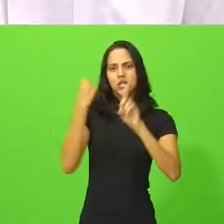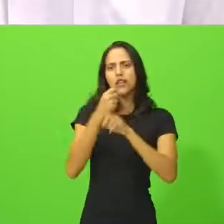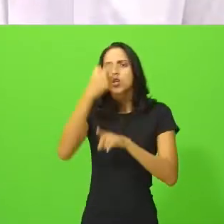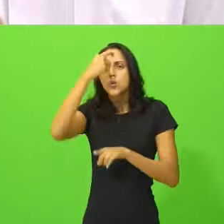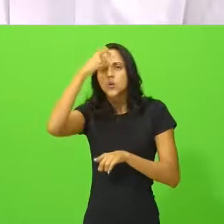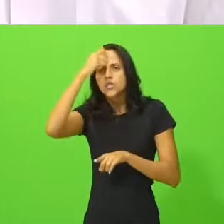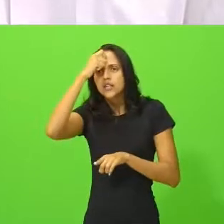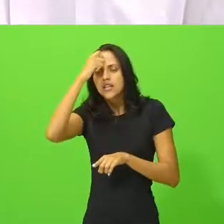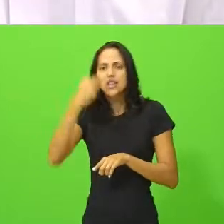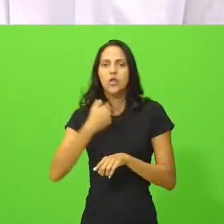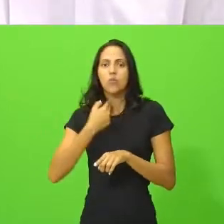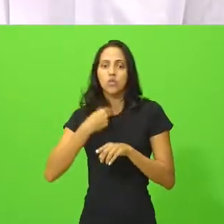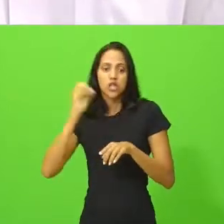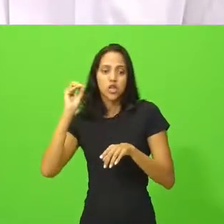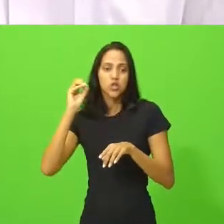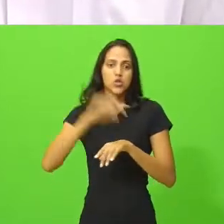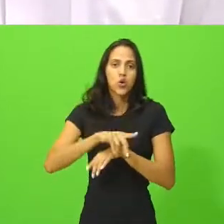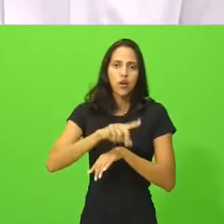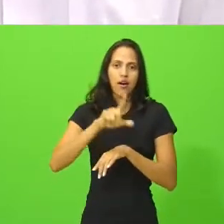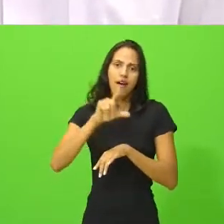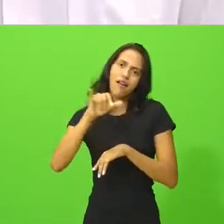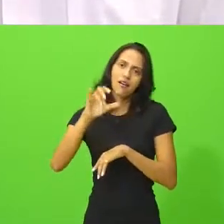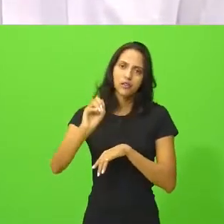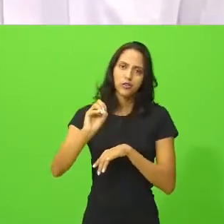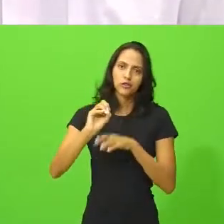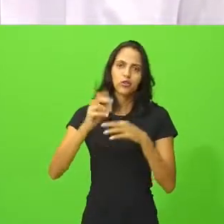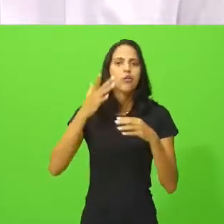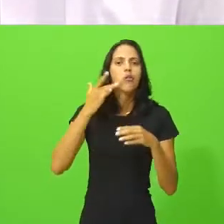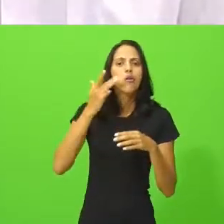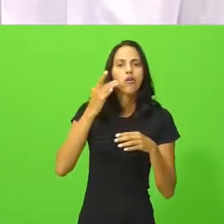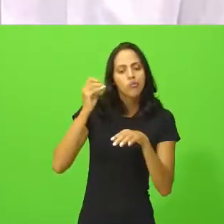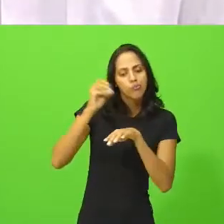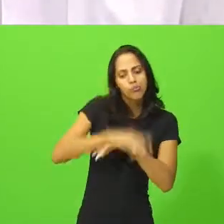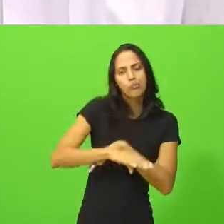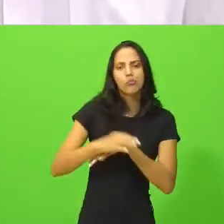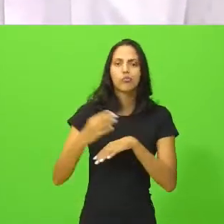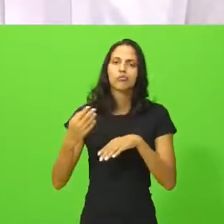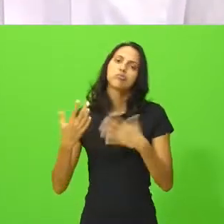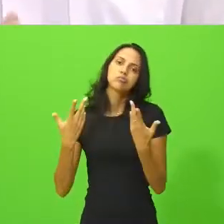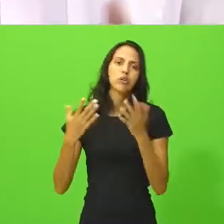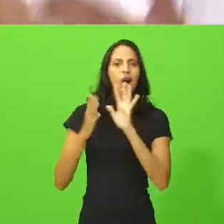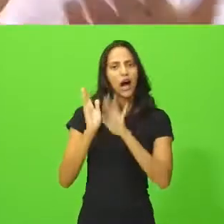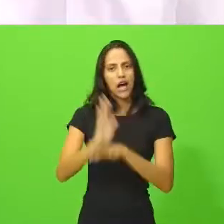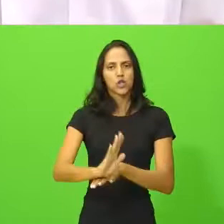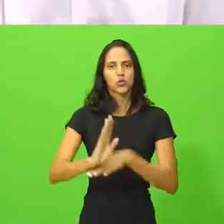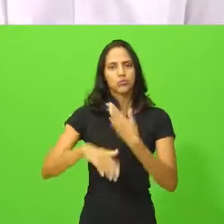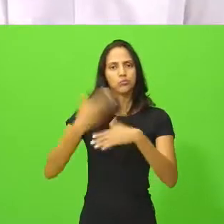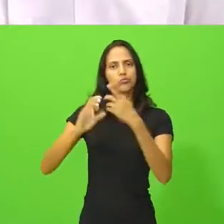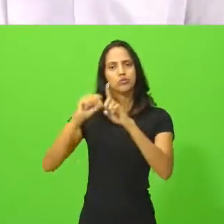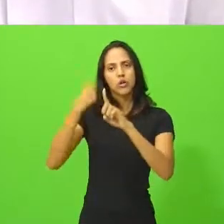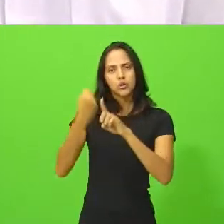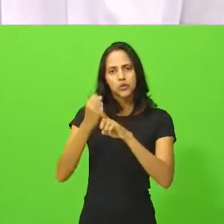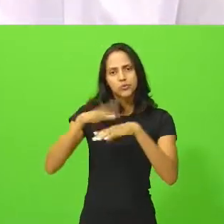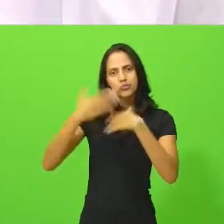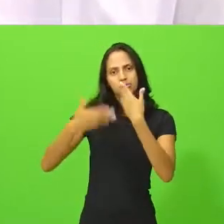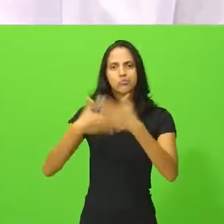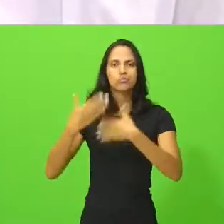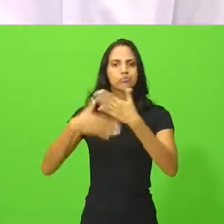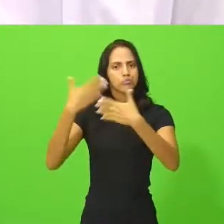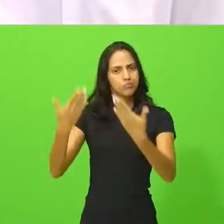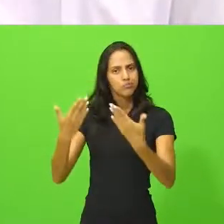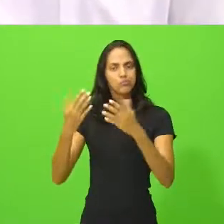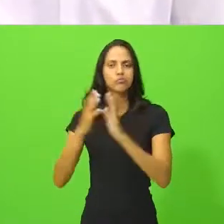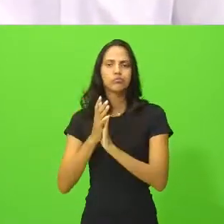jogar de uma embalagem de bombom na rua já contribuirá para uma futura, um